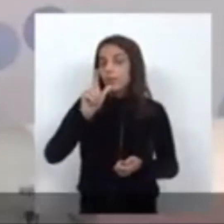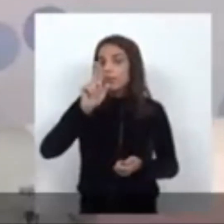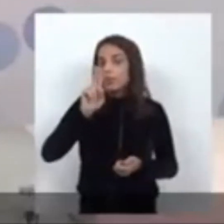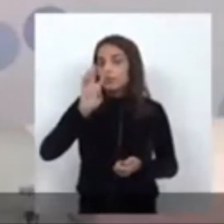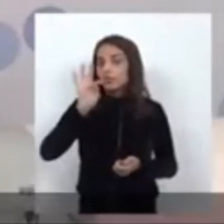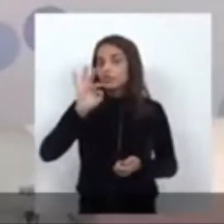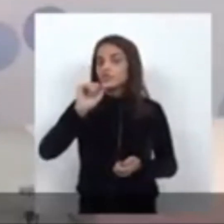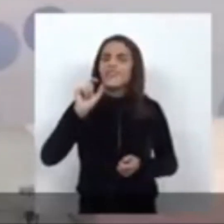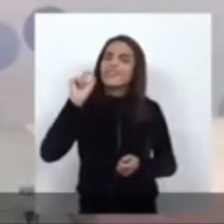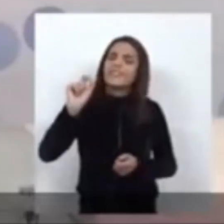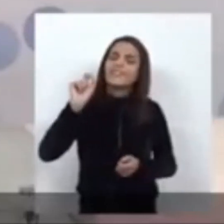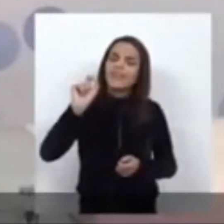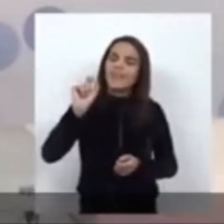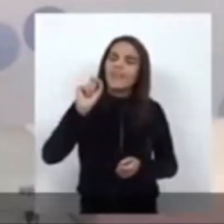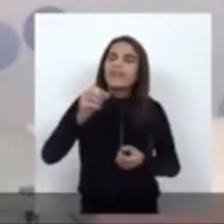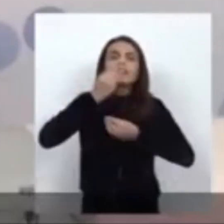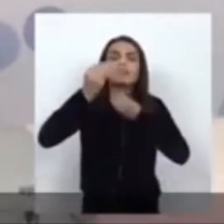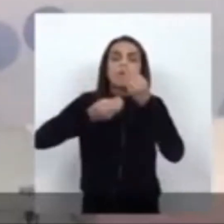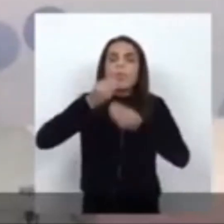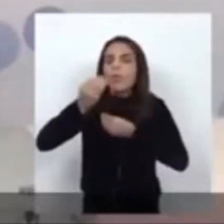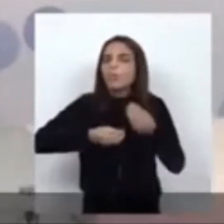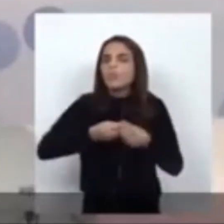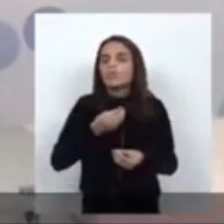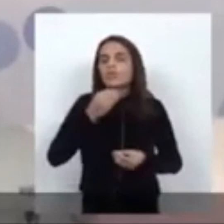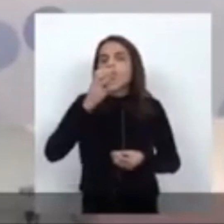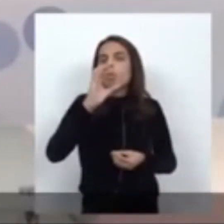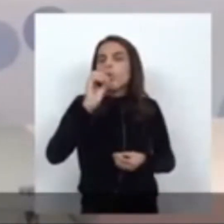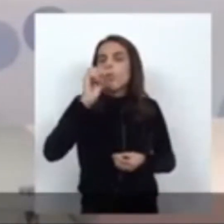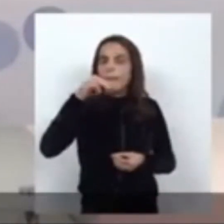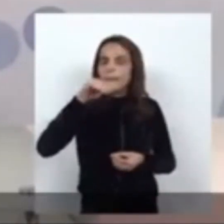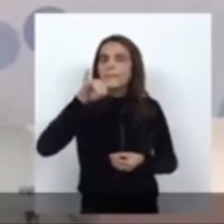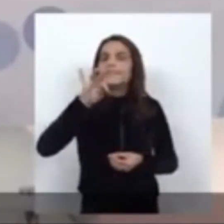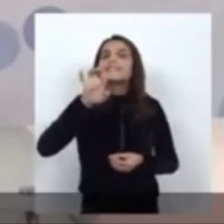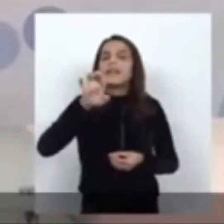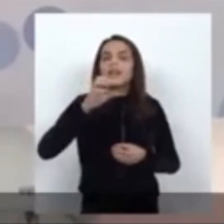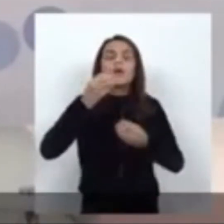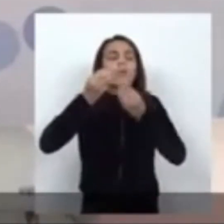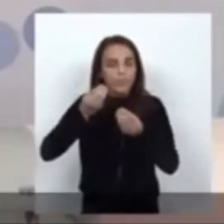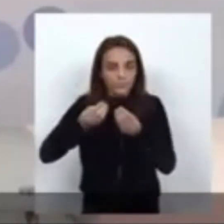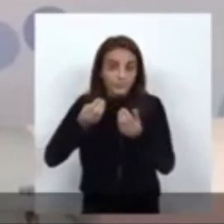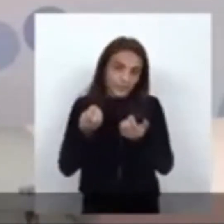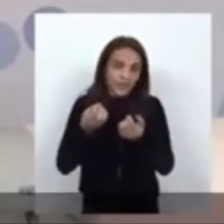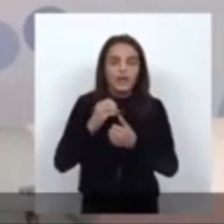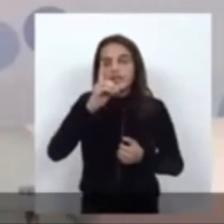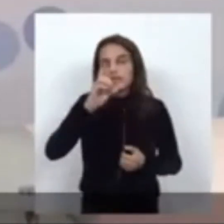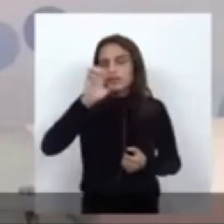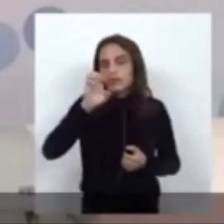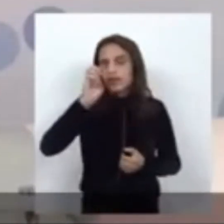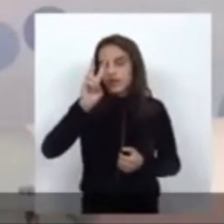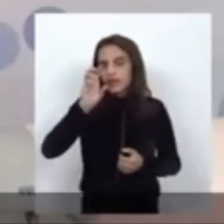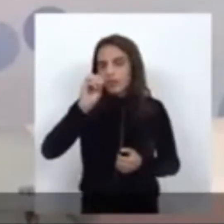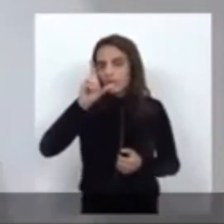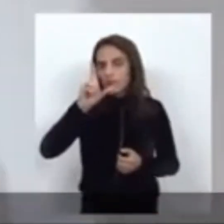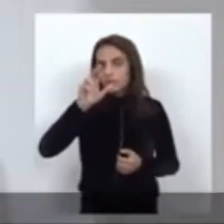devolutiva e como se constitui o comitê? Tá. Na devolutiva, a gente fala, o comitê